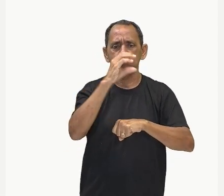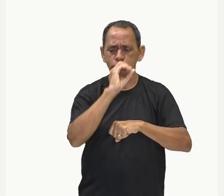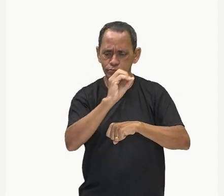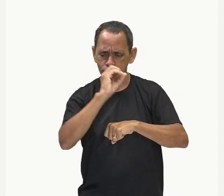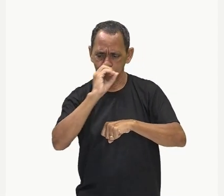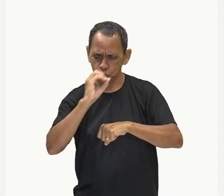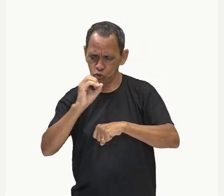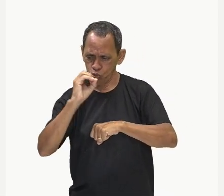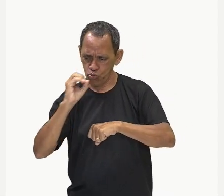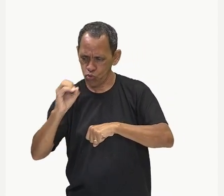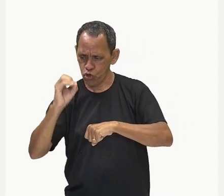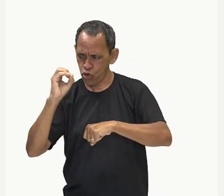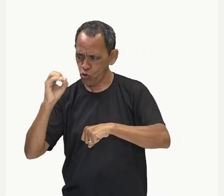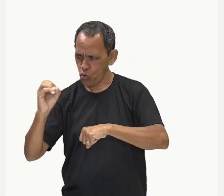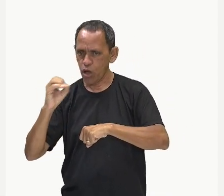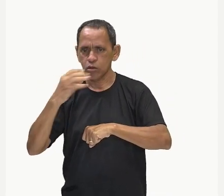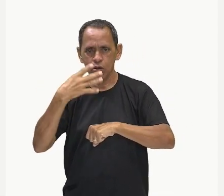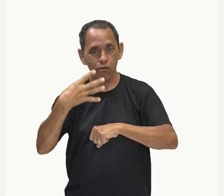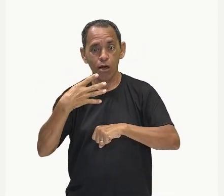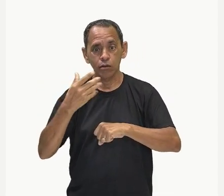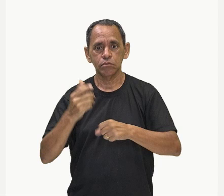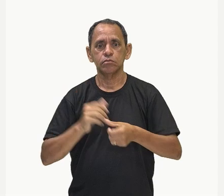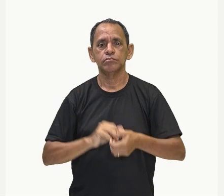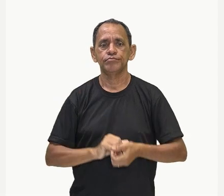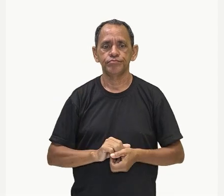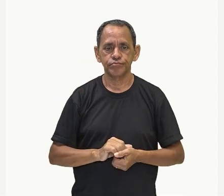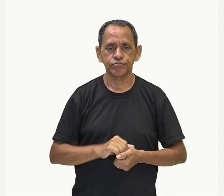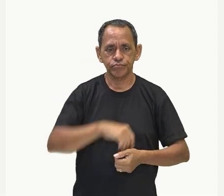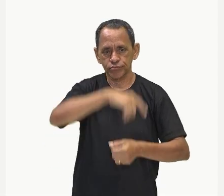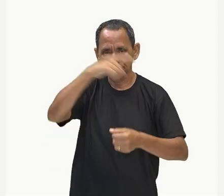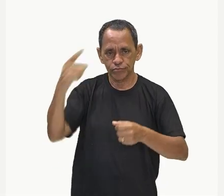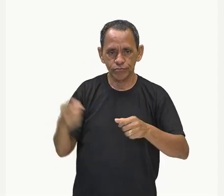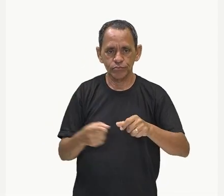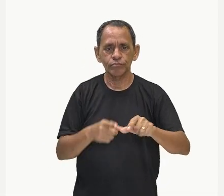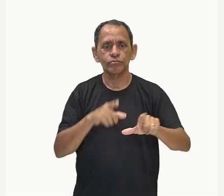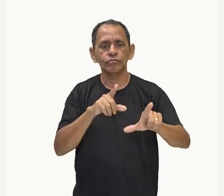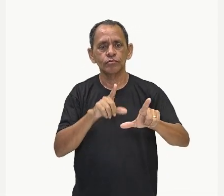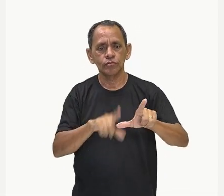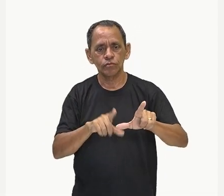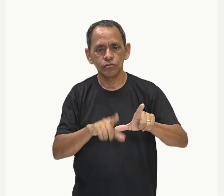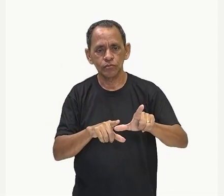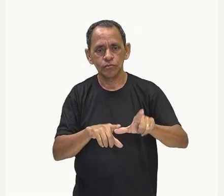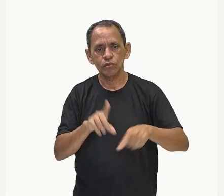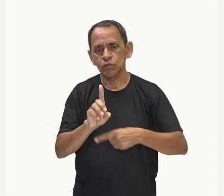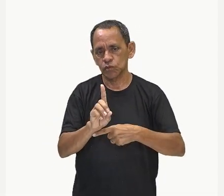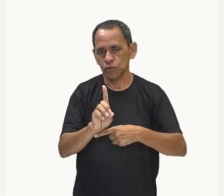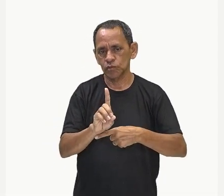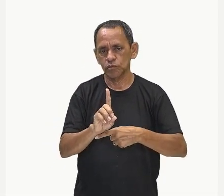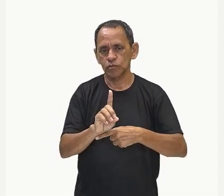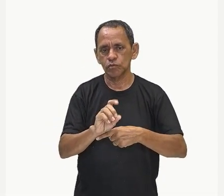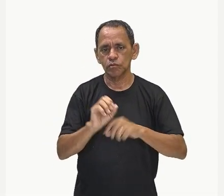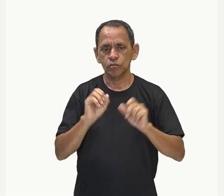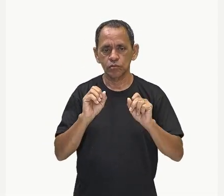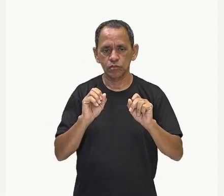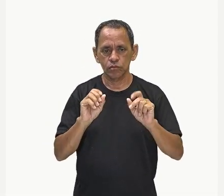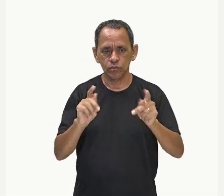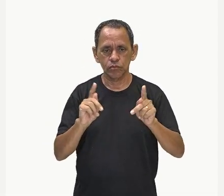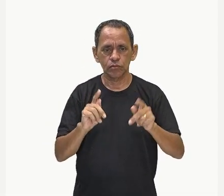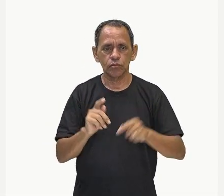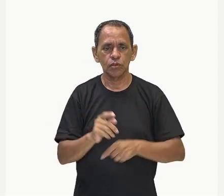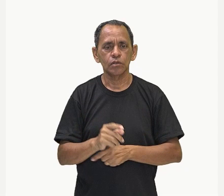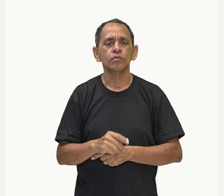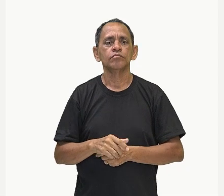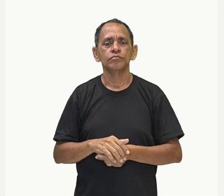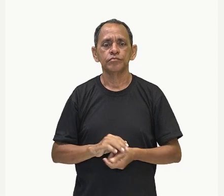a nossa letra D. Nossa letra D, sempre seguindo o mesmo processo, tá, pessoal? Ó,